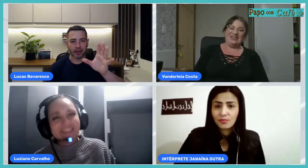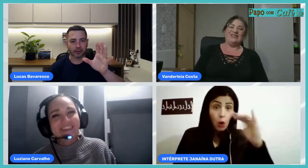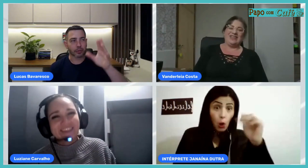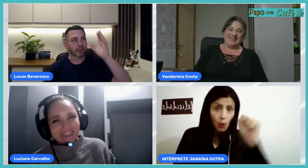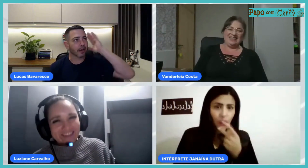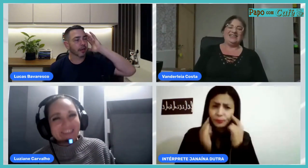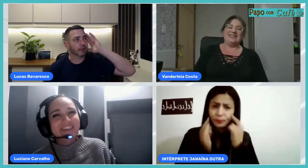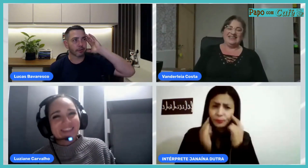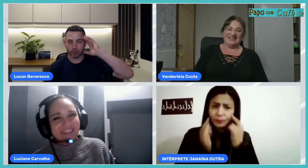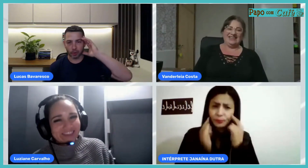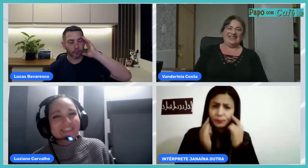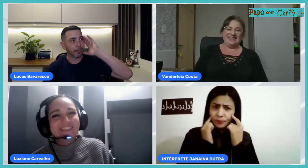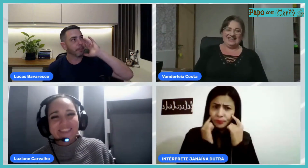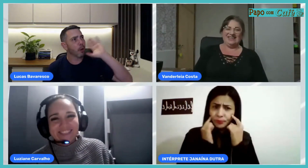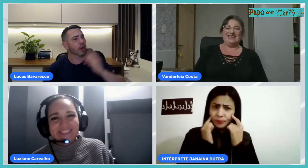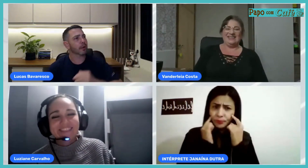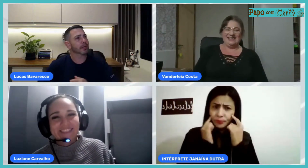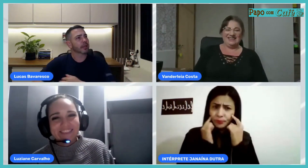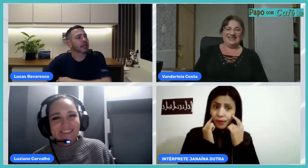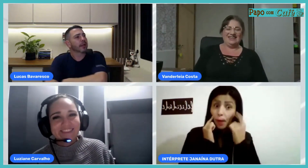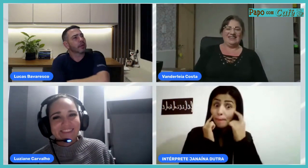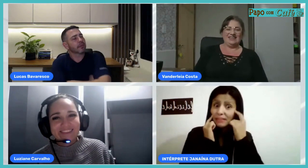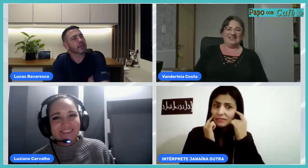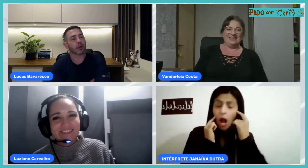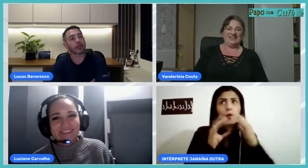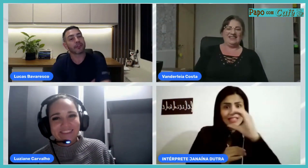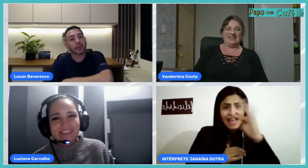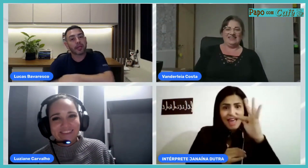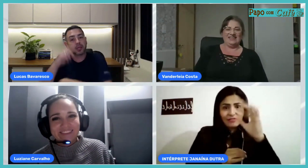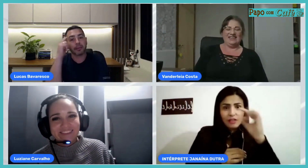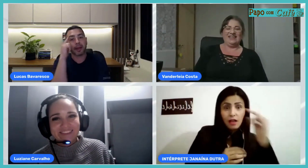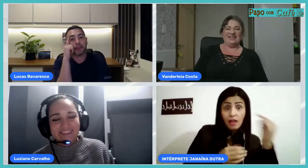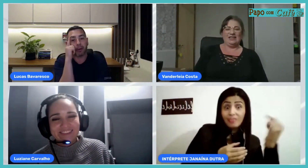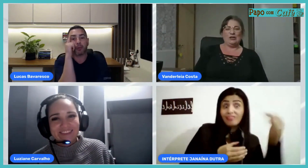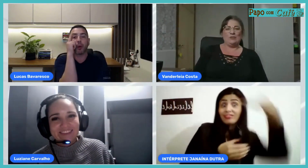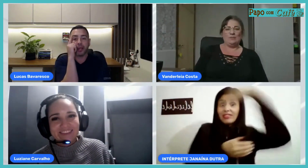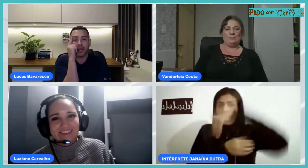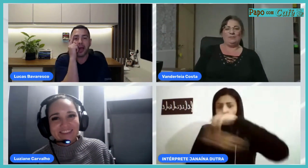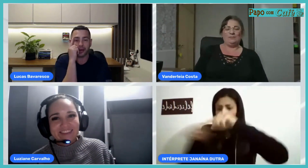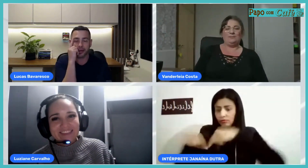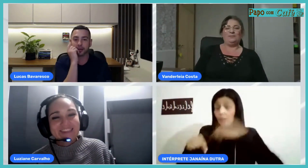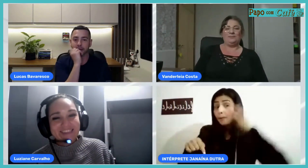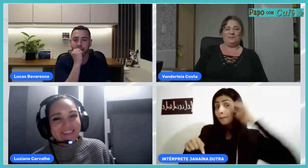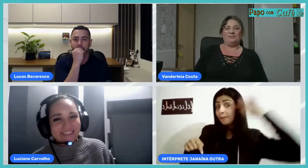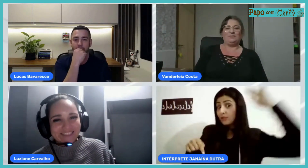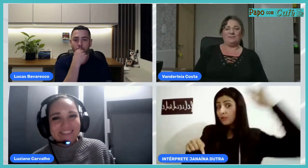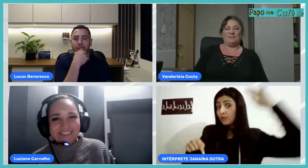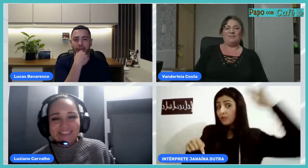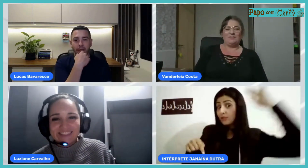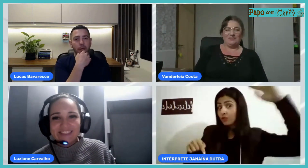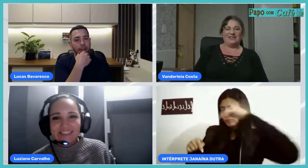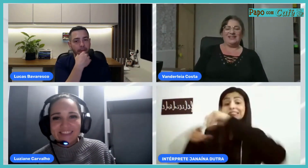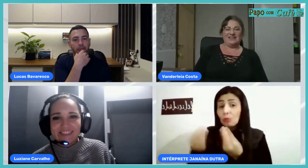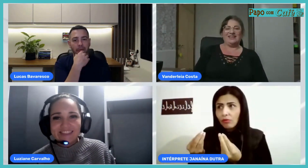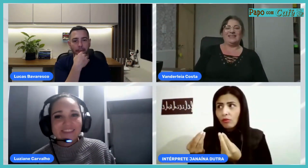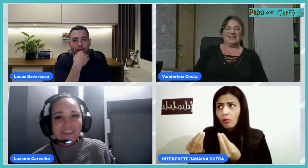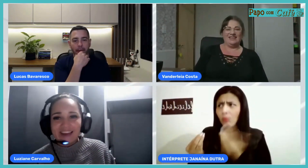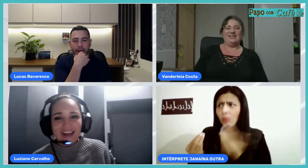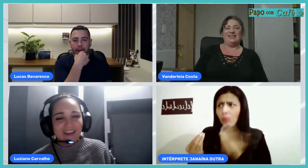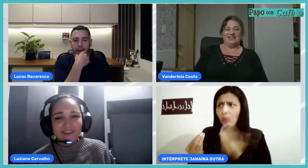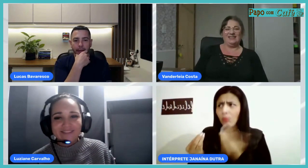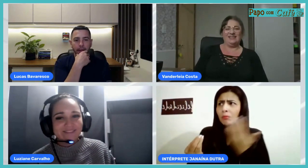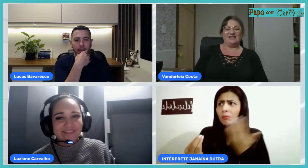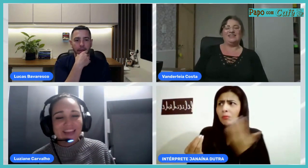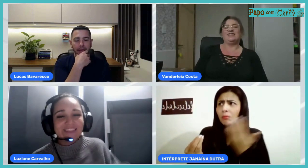estavam falando, eu fui lá palcão atender, eu tava tentando me lembrar como é que era os atendimentos,